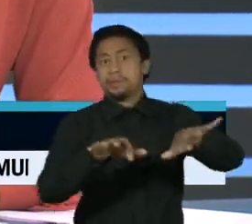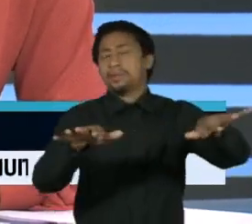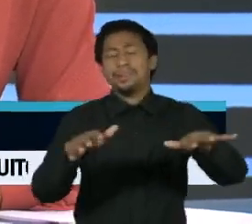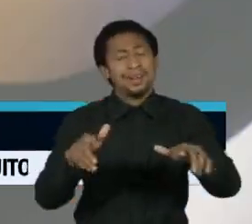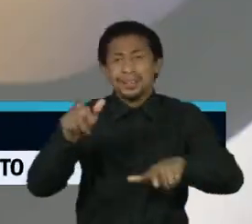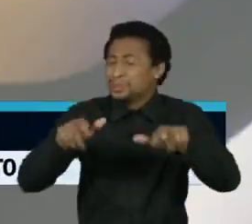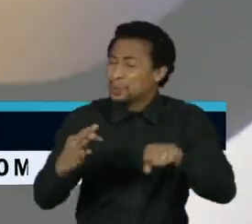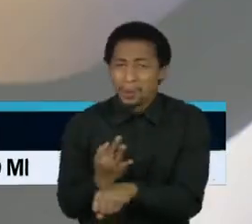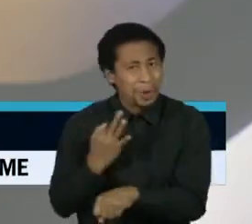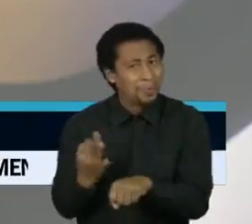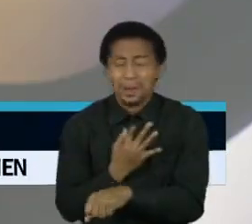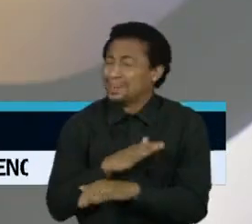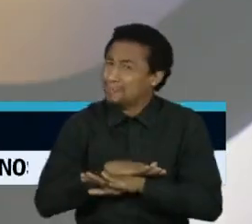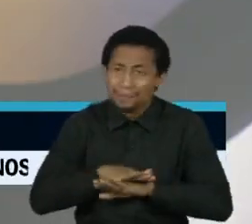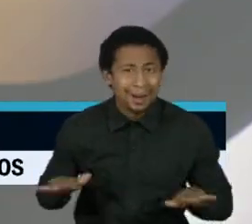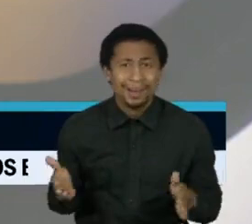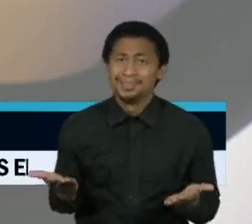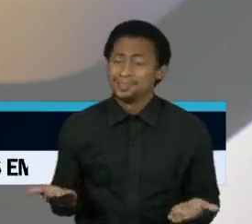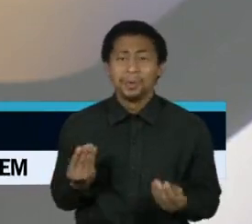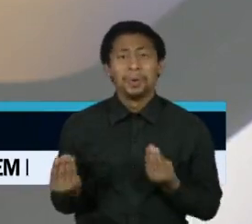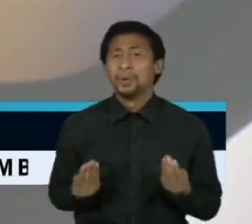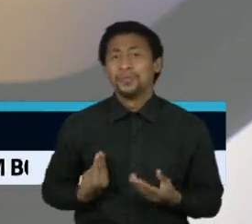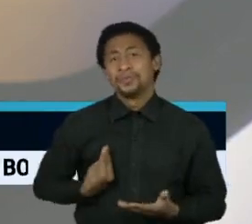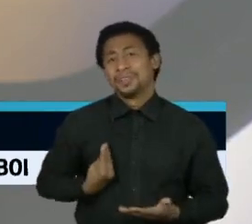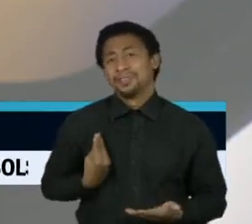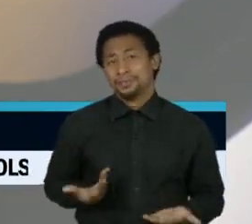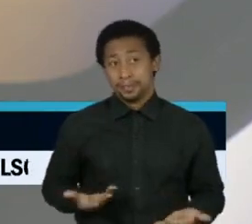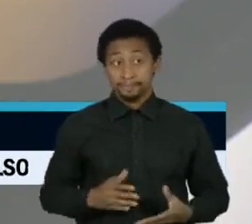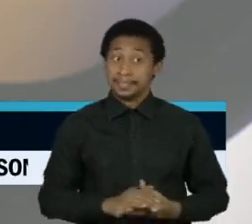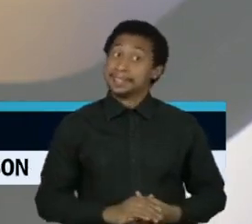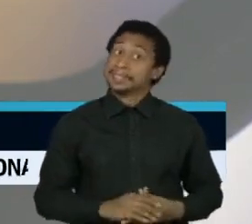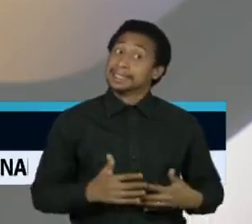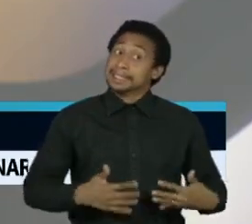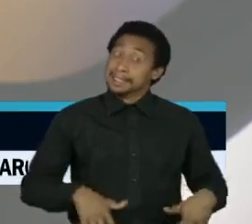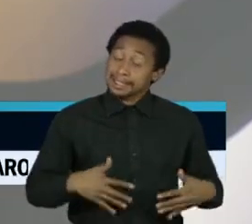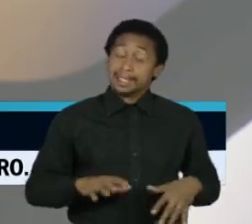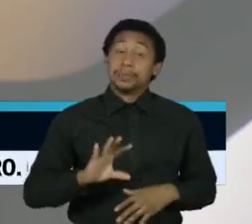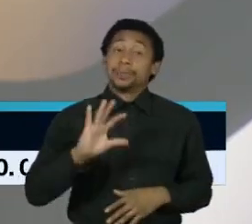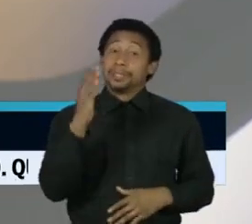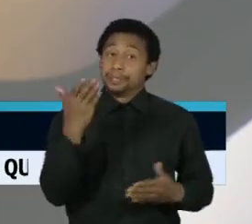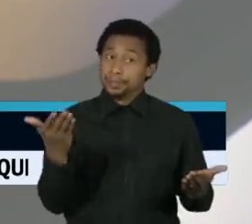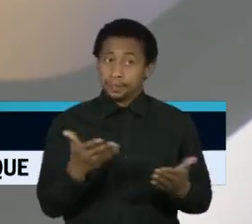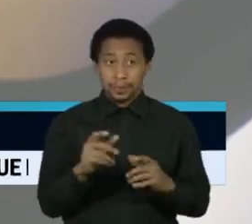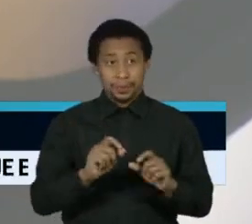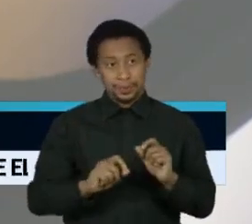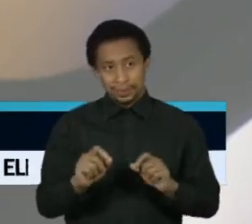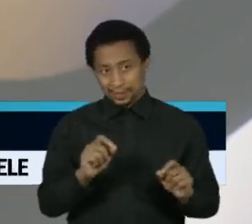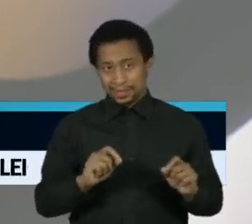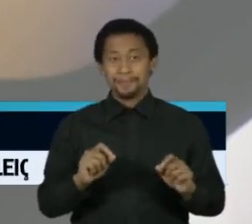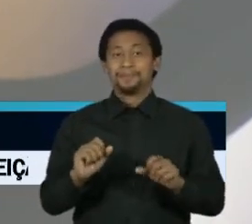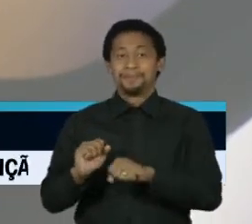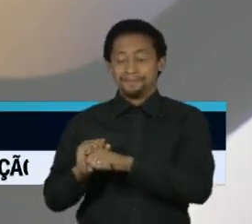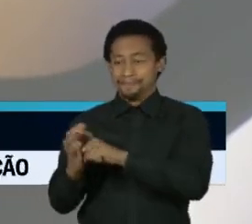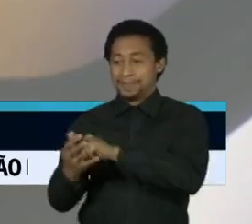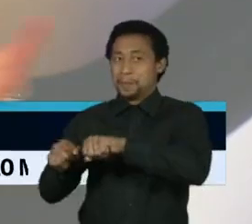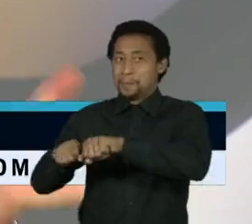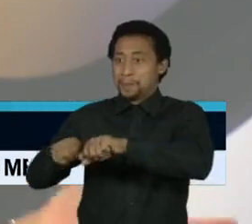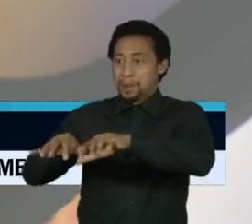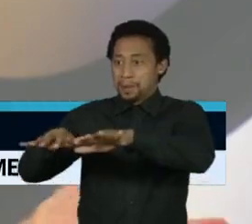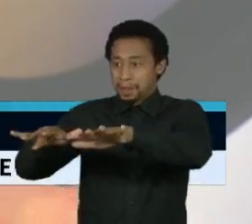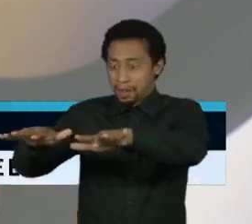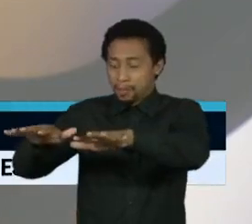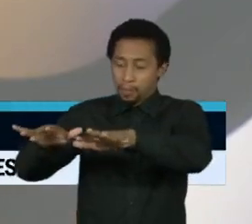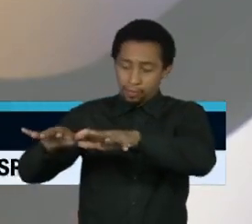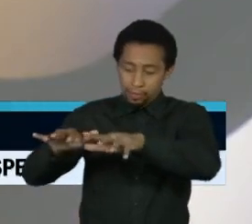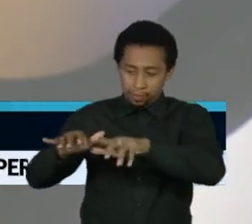ninguém aguenta mais né mas tem várias coisas acontecendo agora que são fenômenos fosplan nem Mia né